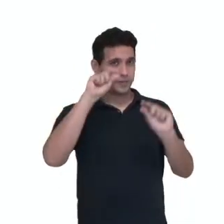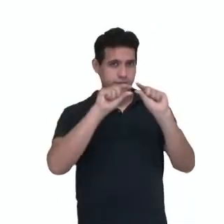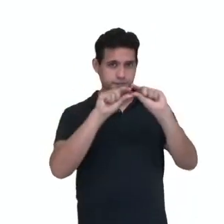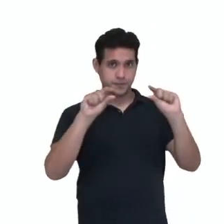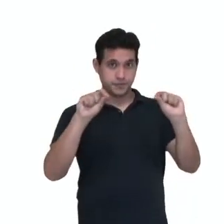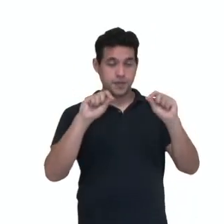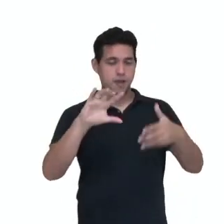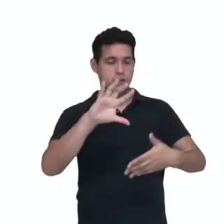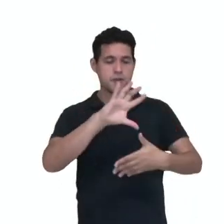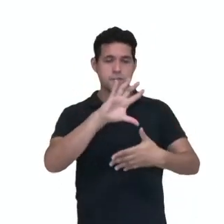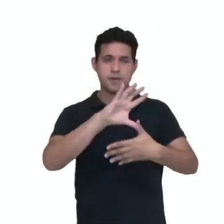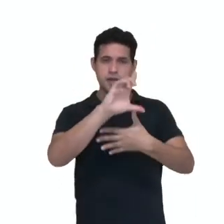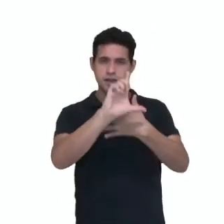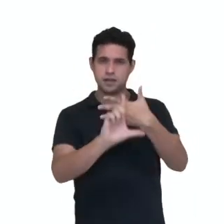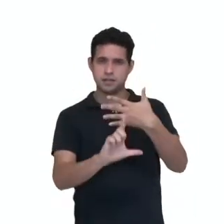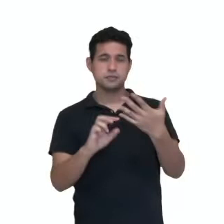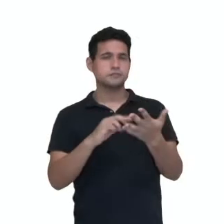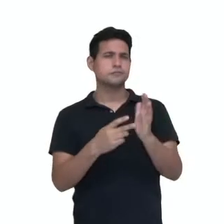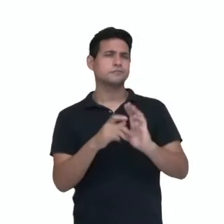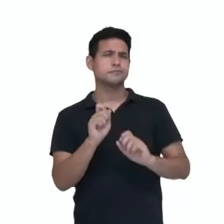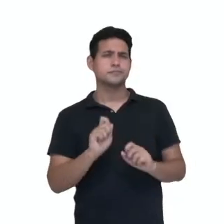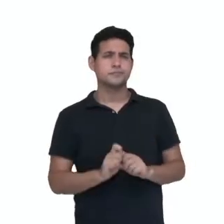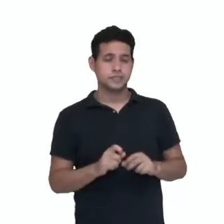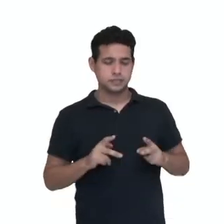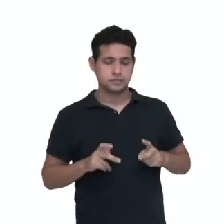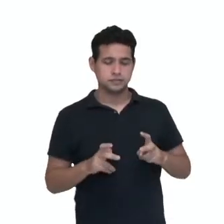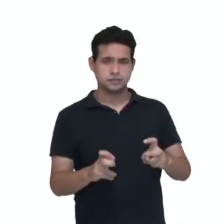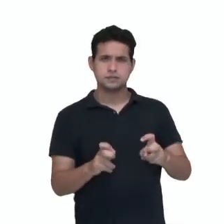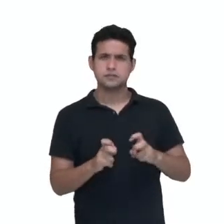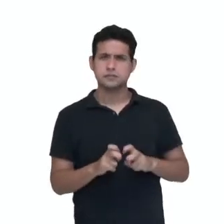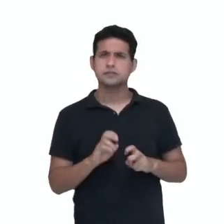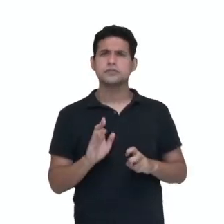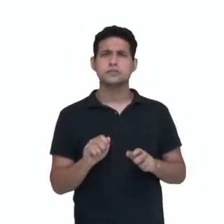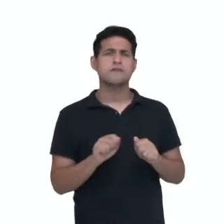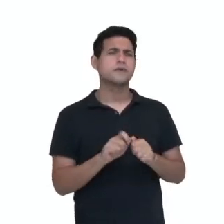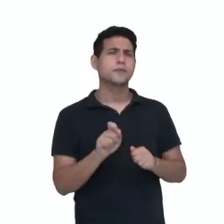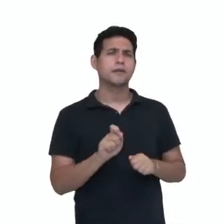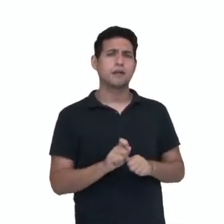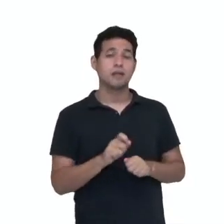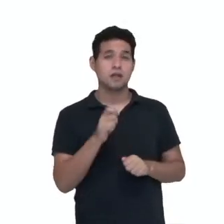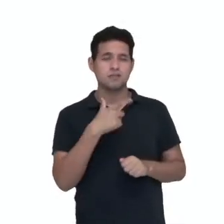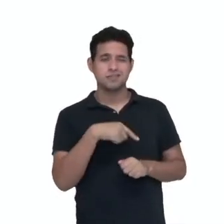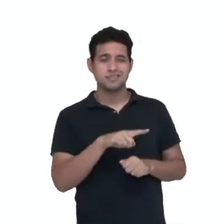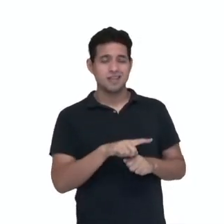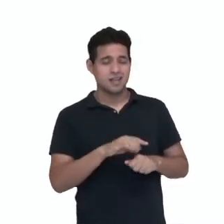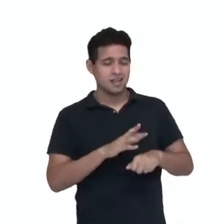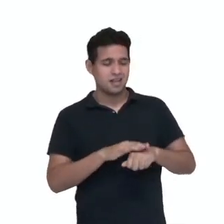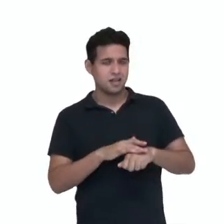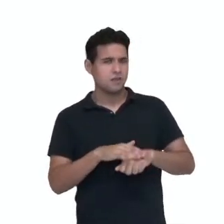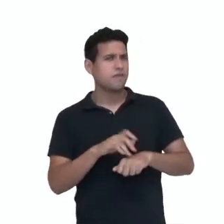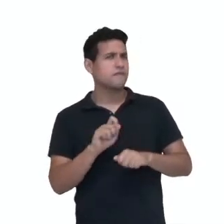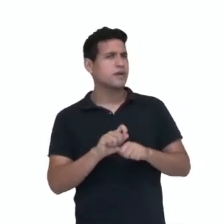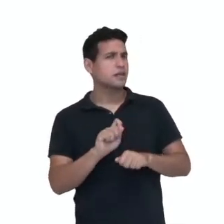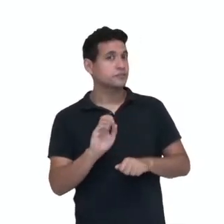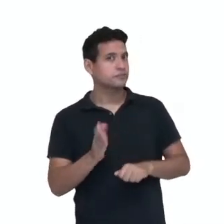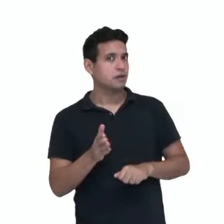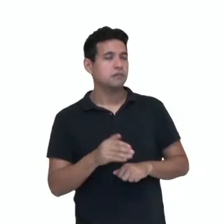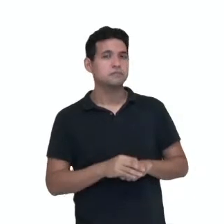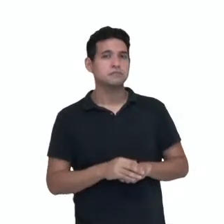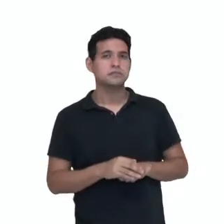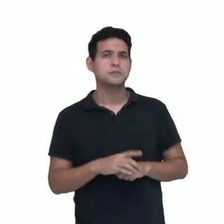América Latina, el diagnóstico de cáncer de mama se suele hacer cuando la enfermedad ya